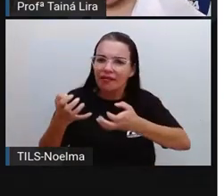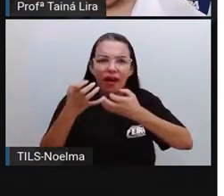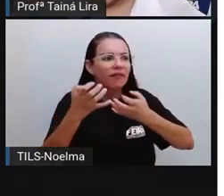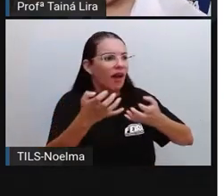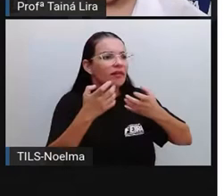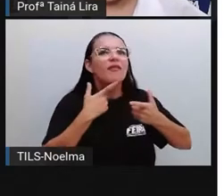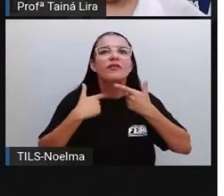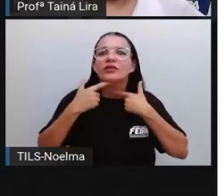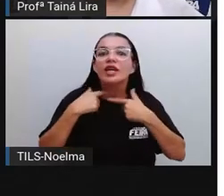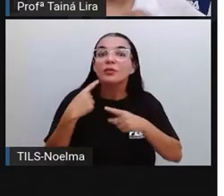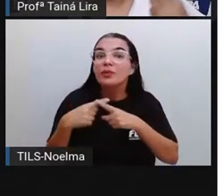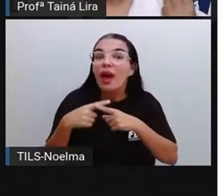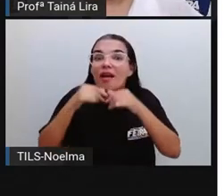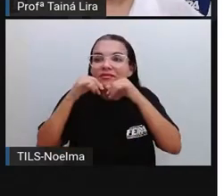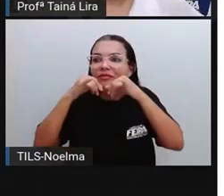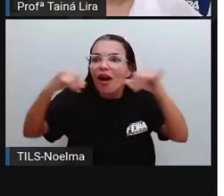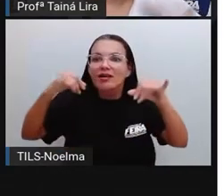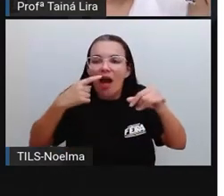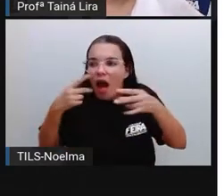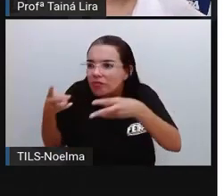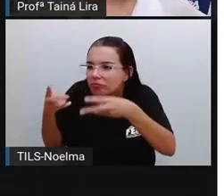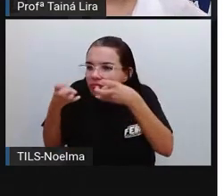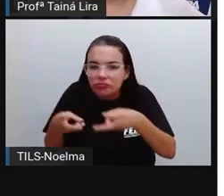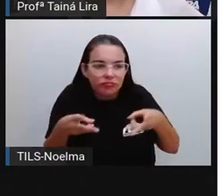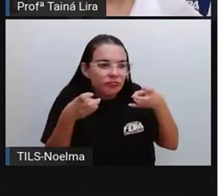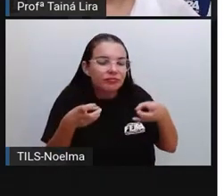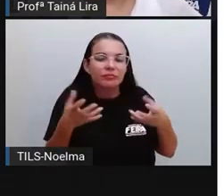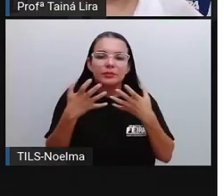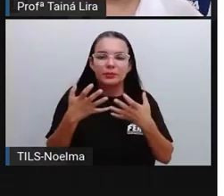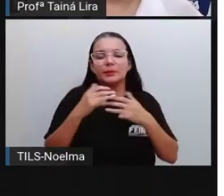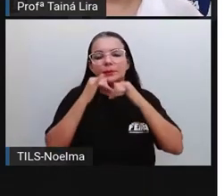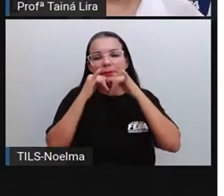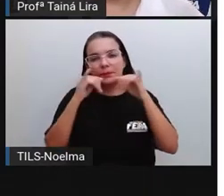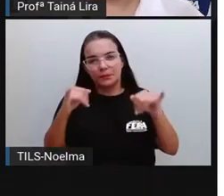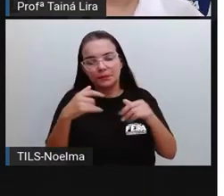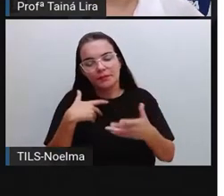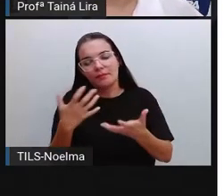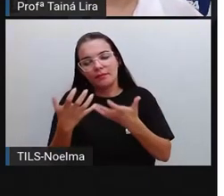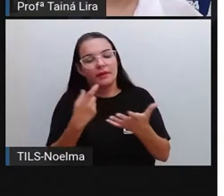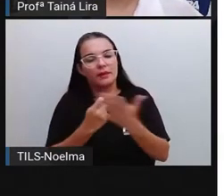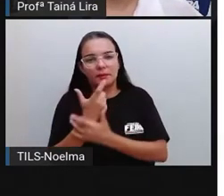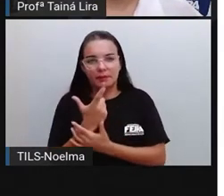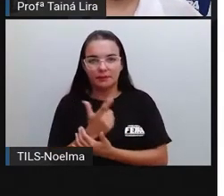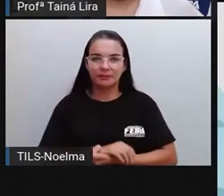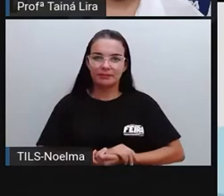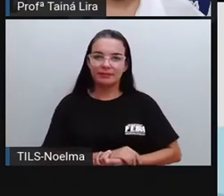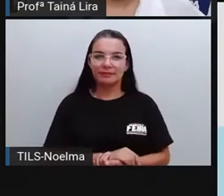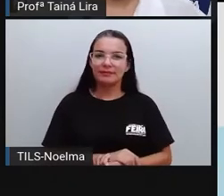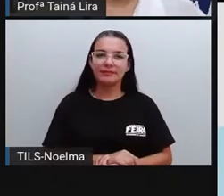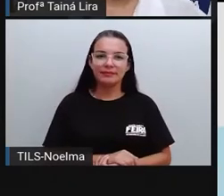dessa propaganda, tá? Dessa publicidade que está sendo feita ali na televisão.